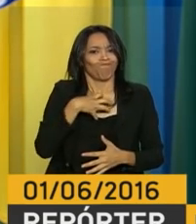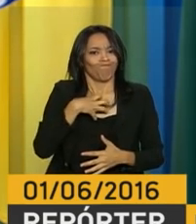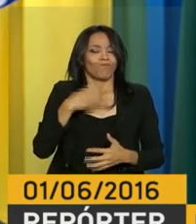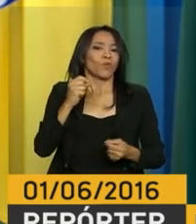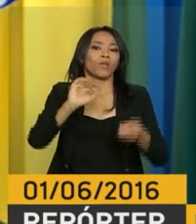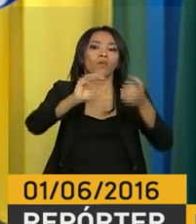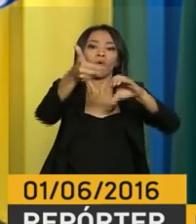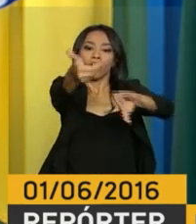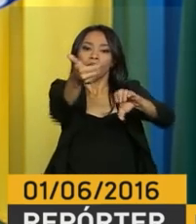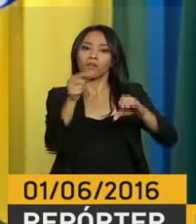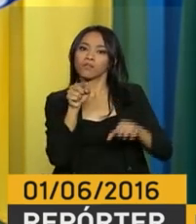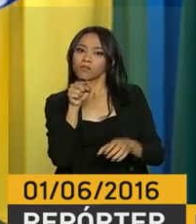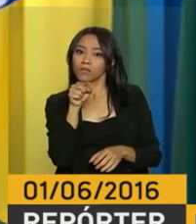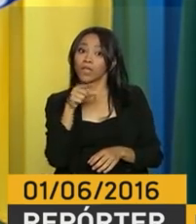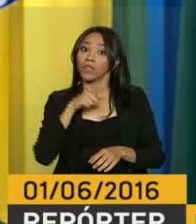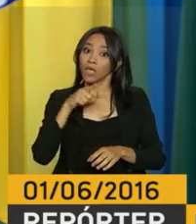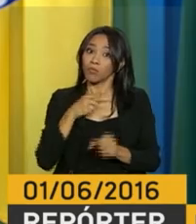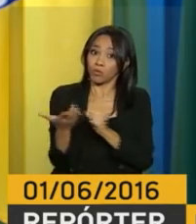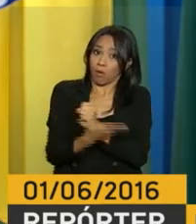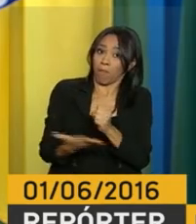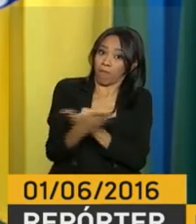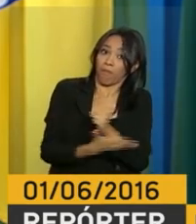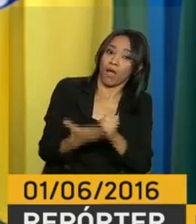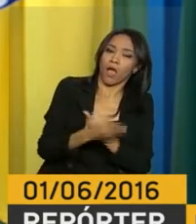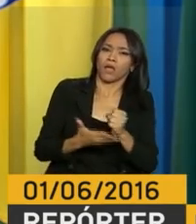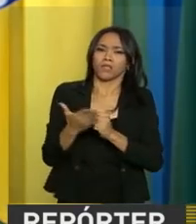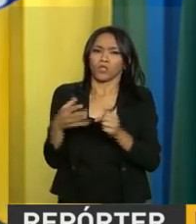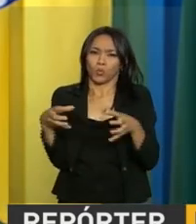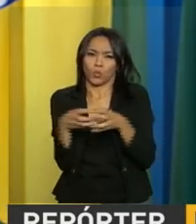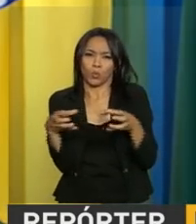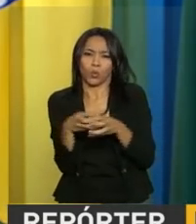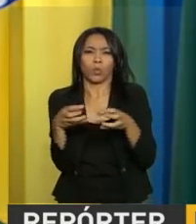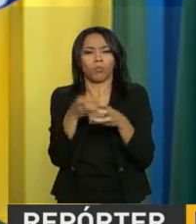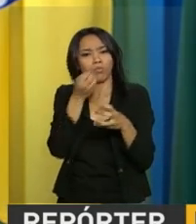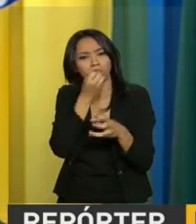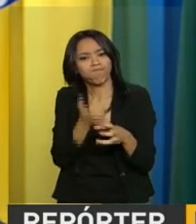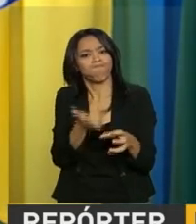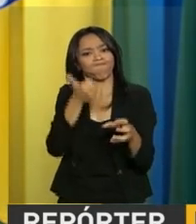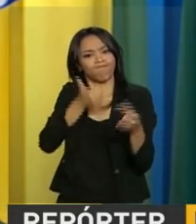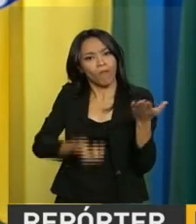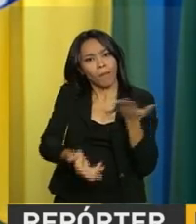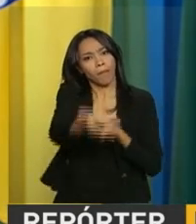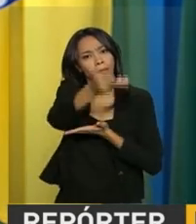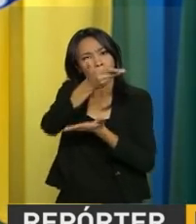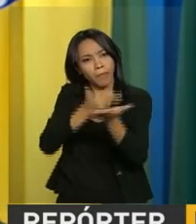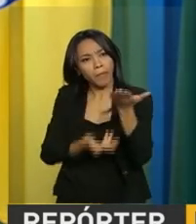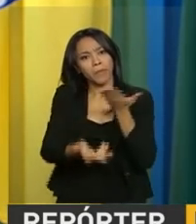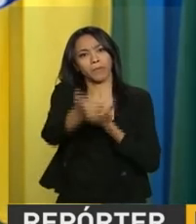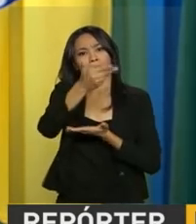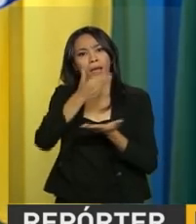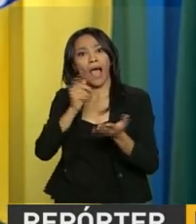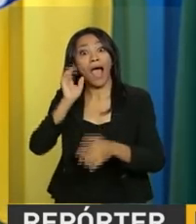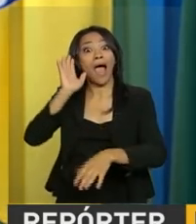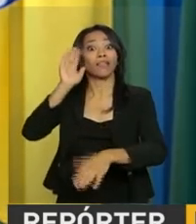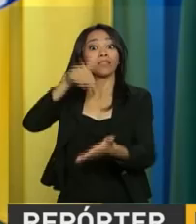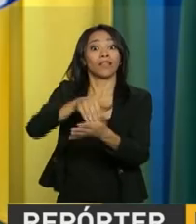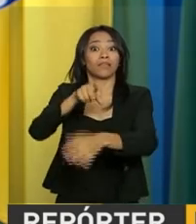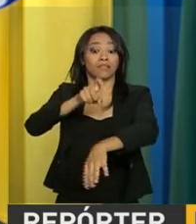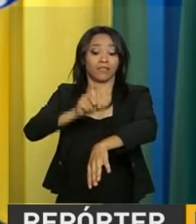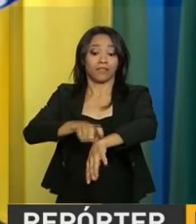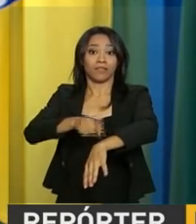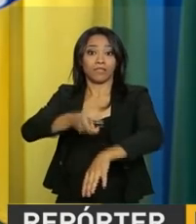uma base parlamentar e consciente consequente que é capaz de ficar até às 5 horas da manhã para